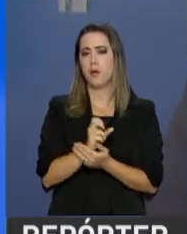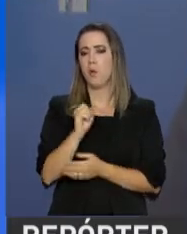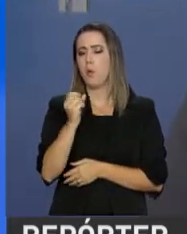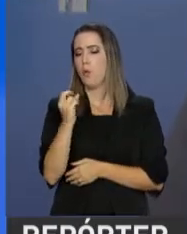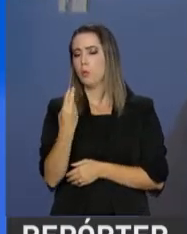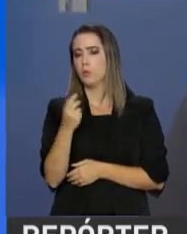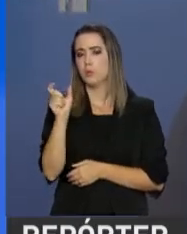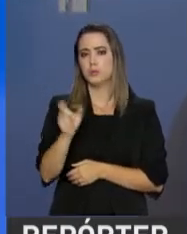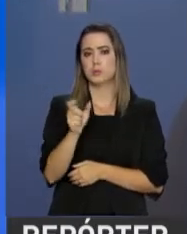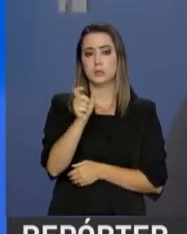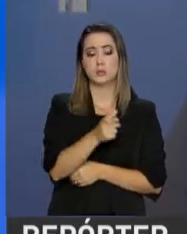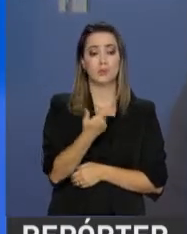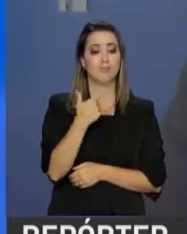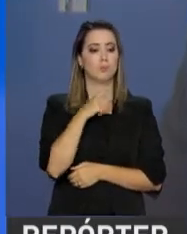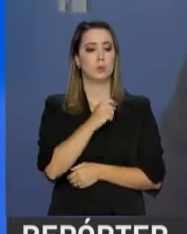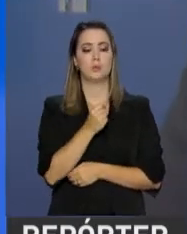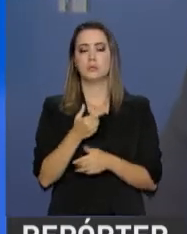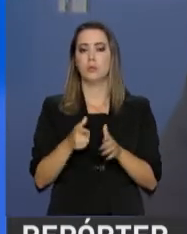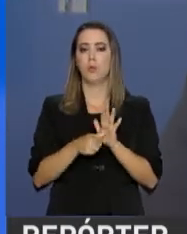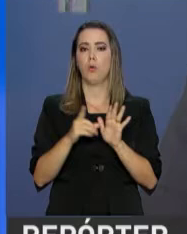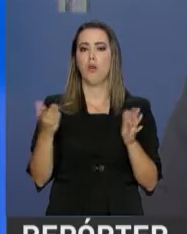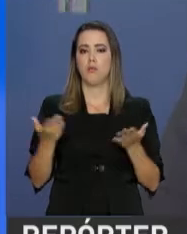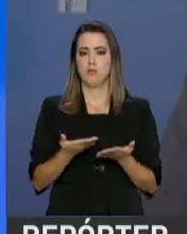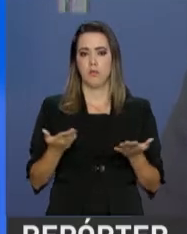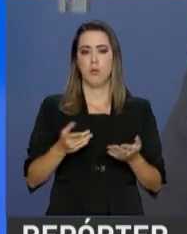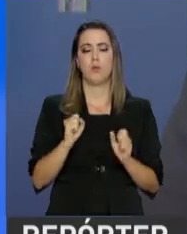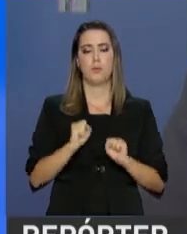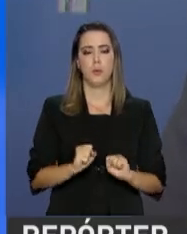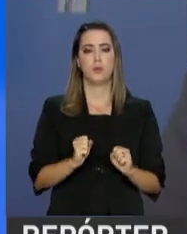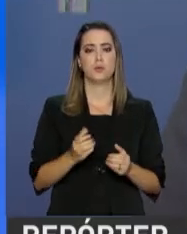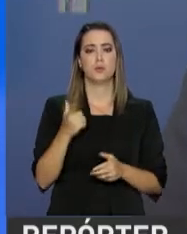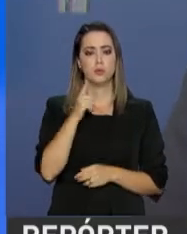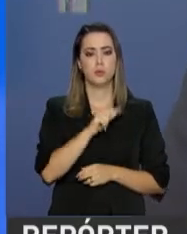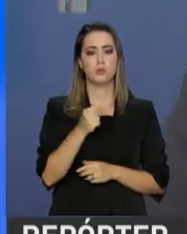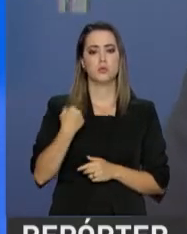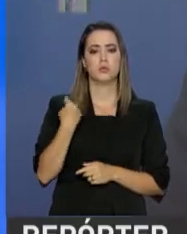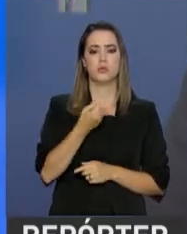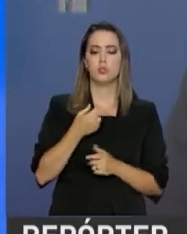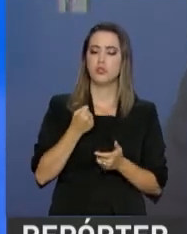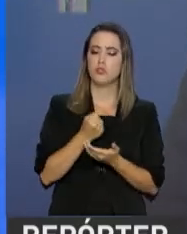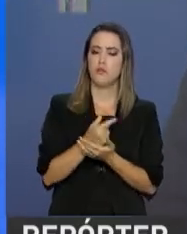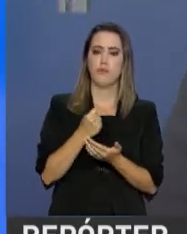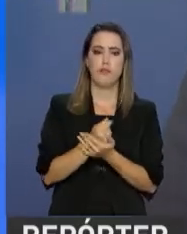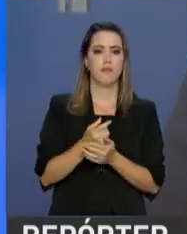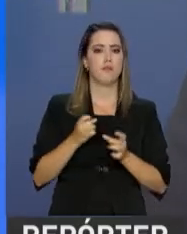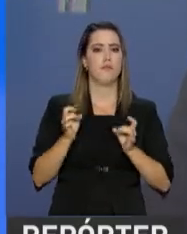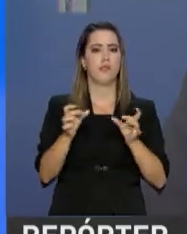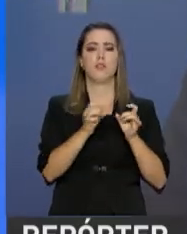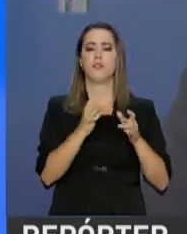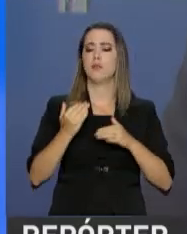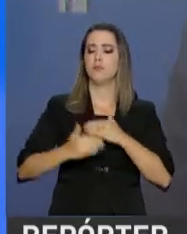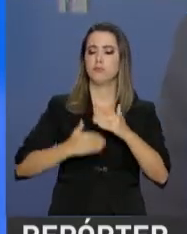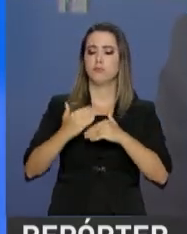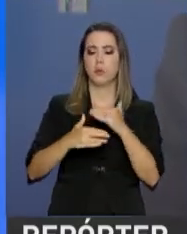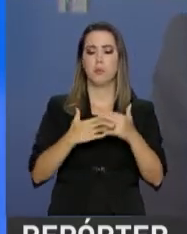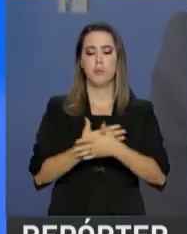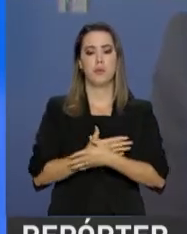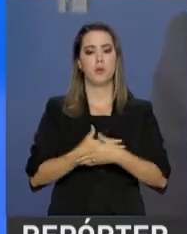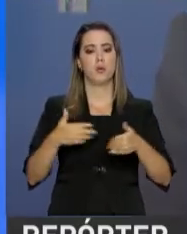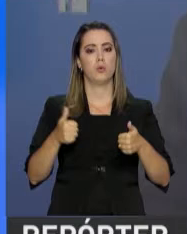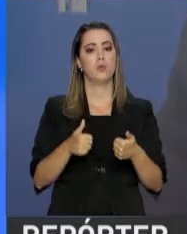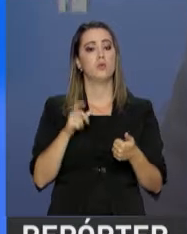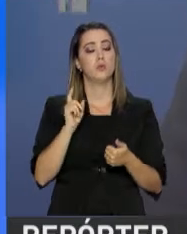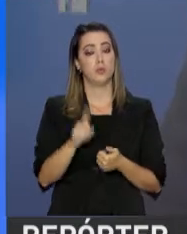interessado em comprar mas não consegui agora vai conseguir então a gente vai conseguir fazer muito mais negócio vai aquecer mais ainda o nosso mercado